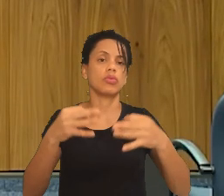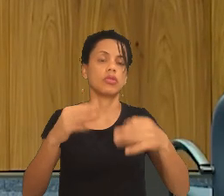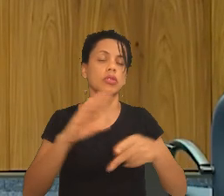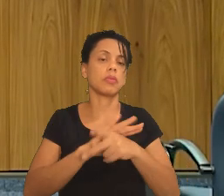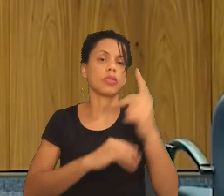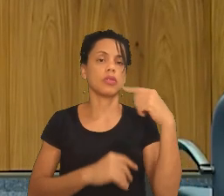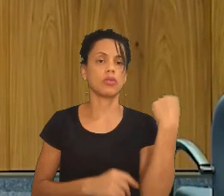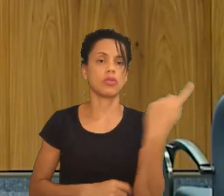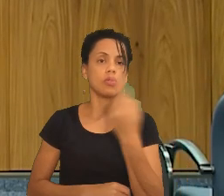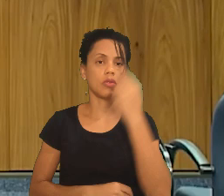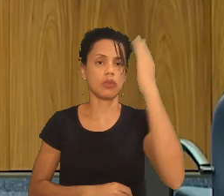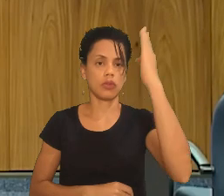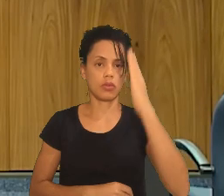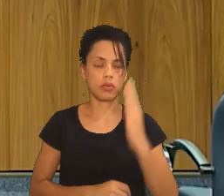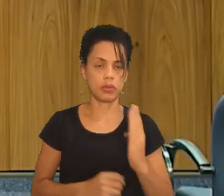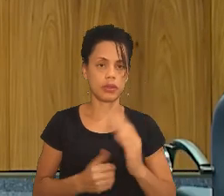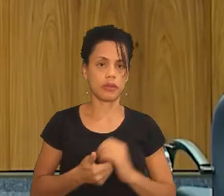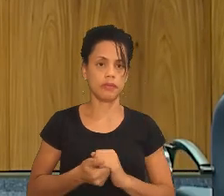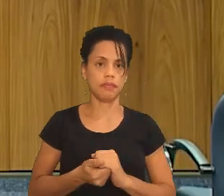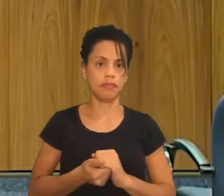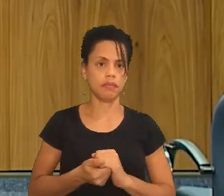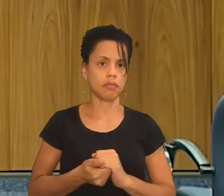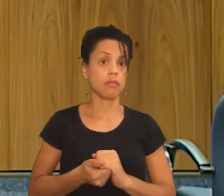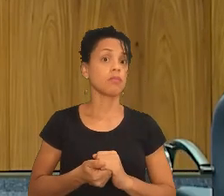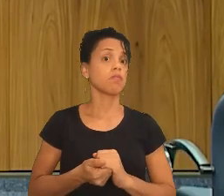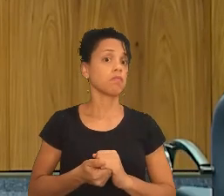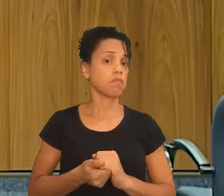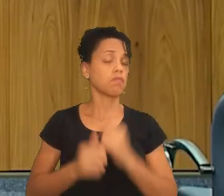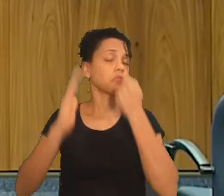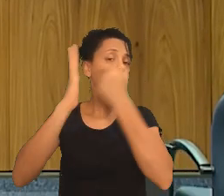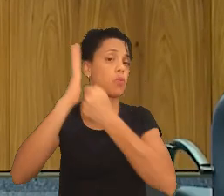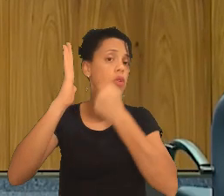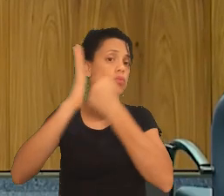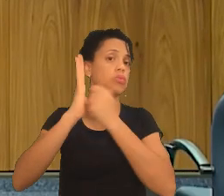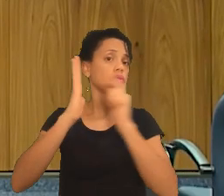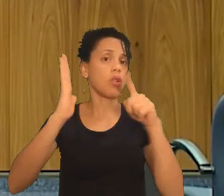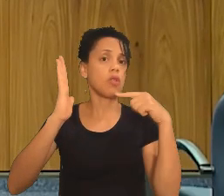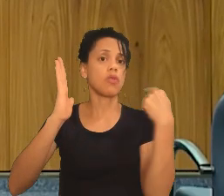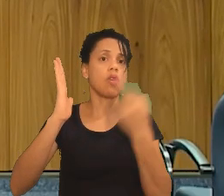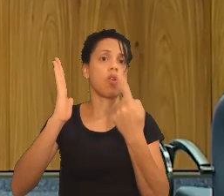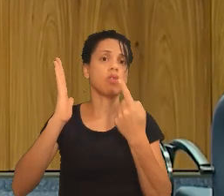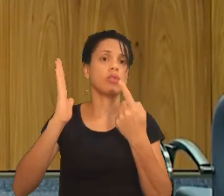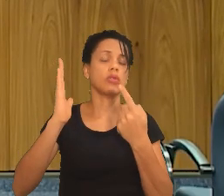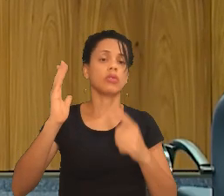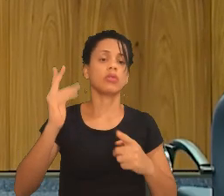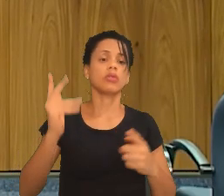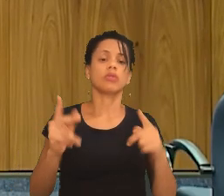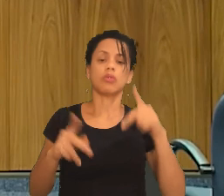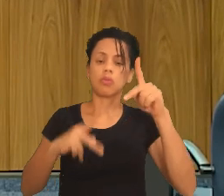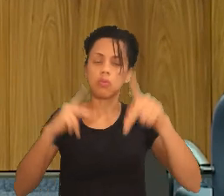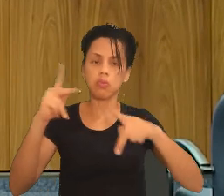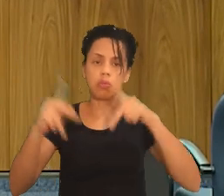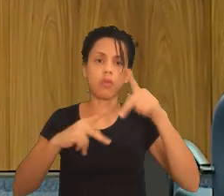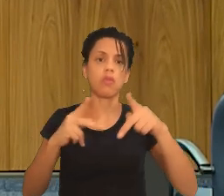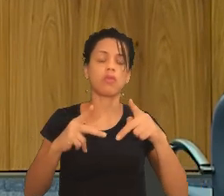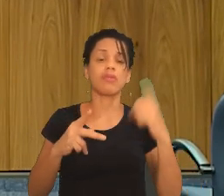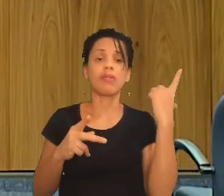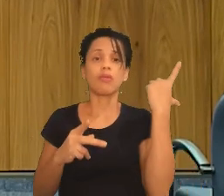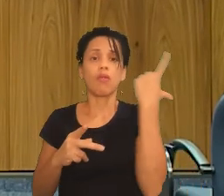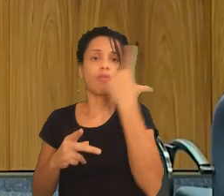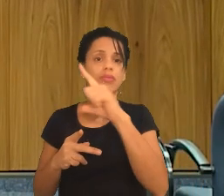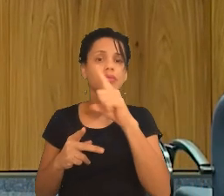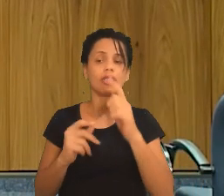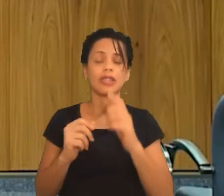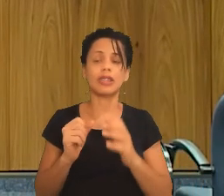porque é uma luta para nós, enquanto povo originário, buscar os direitos humanos, né? Esse conceito